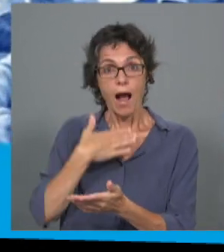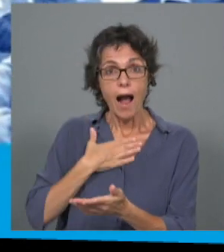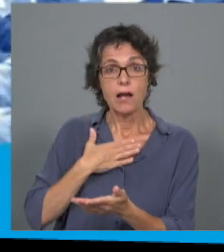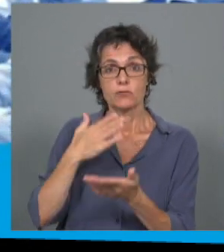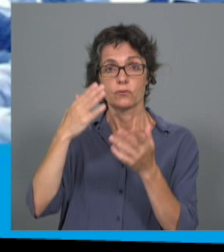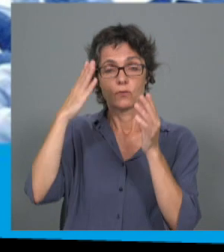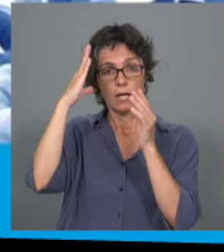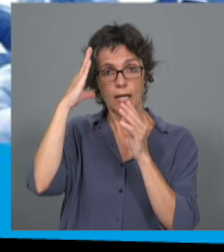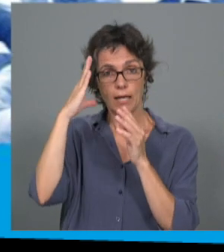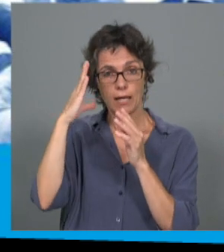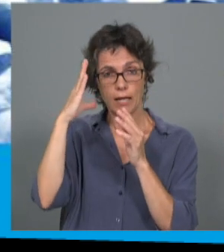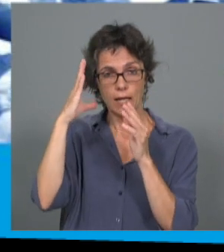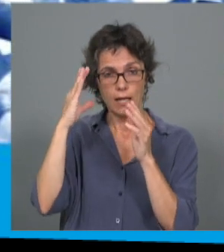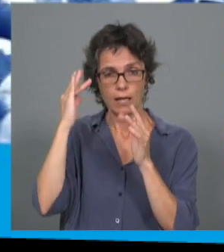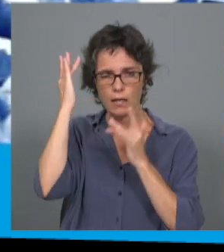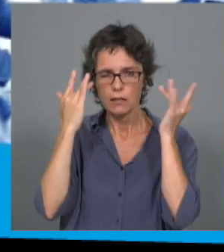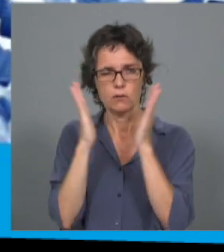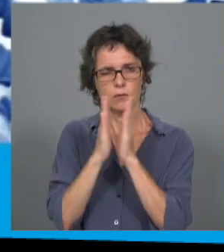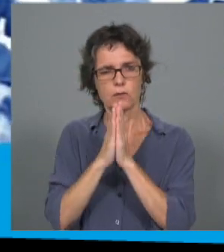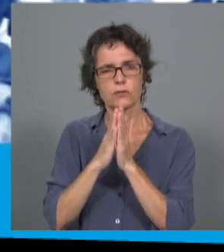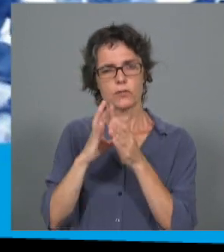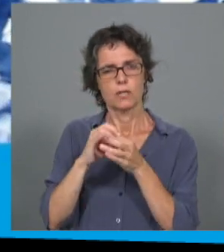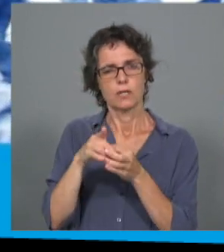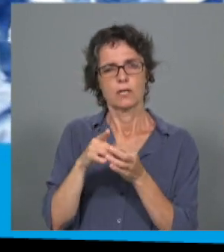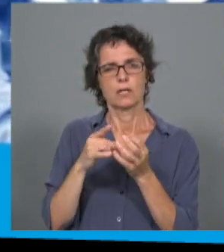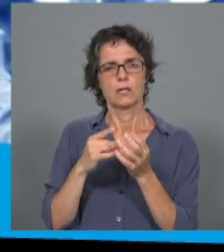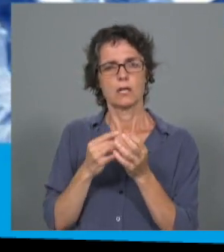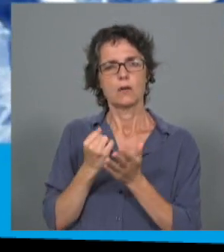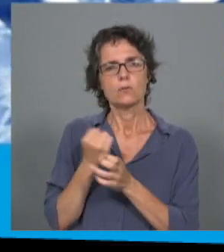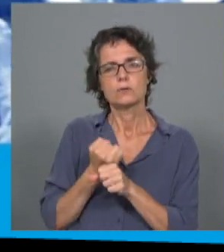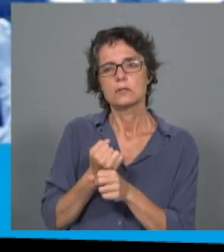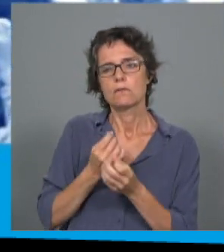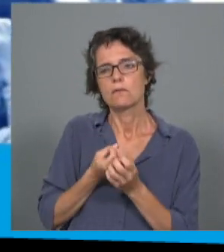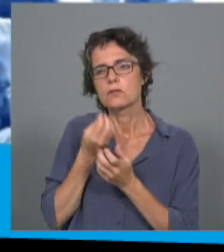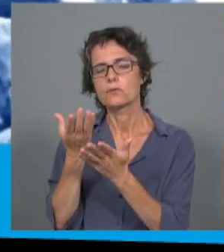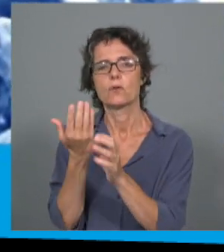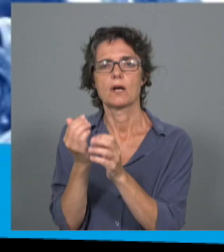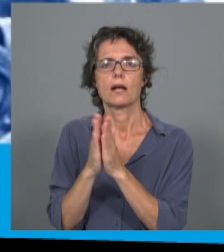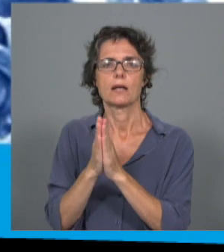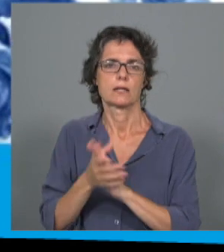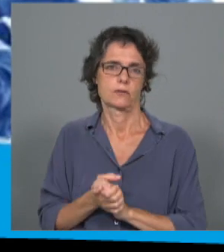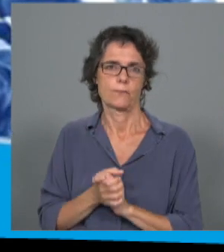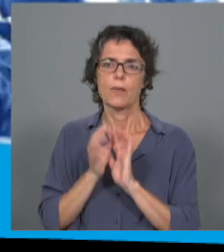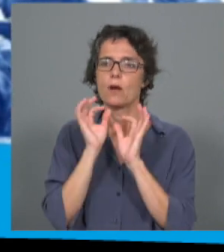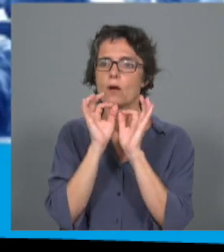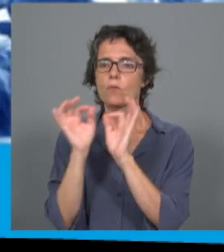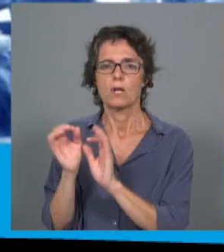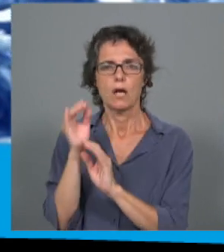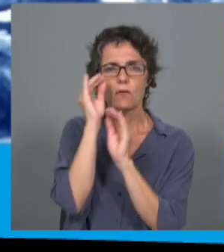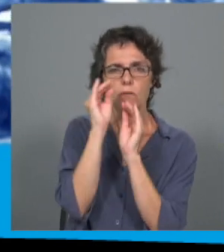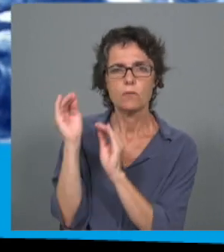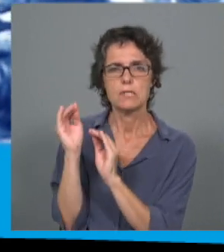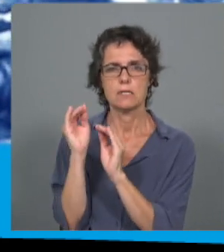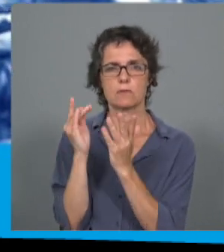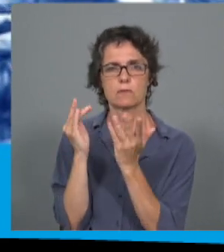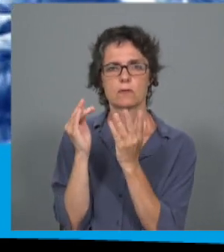verdadeiro serviço à Igreja. O cuidado e a formação não só dos futuros sacerdotes, mas de todo o povo de Deus, deve ser